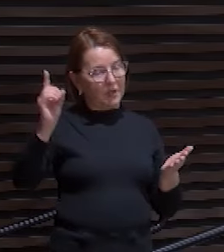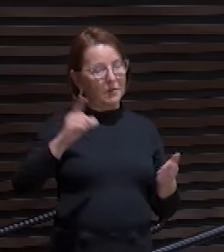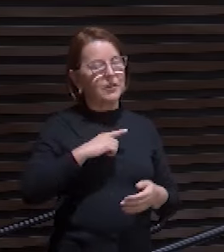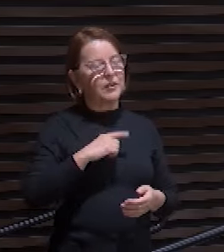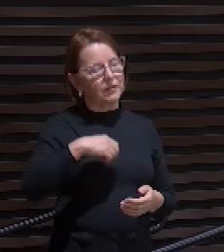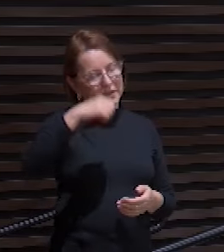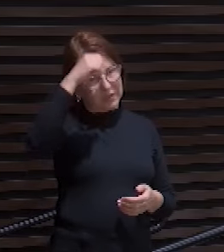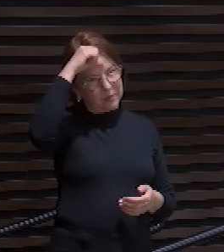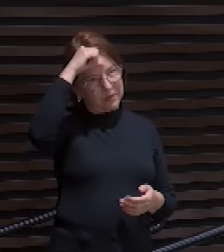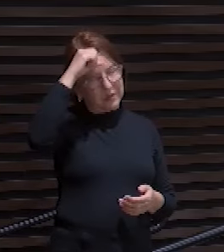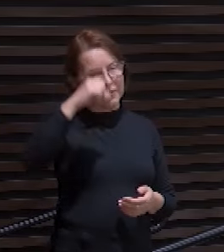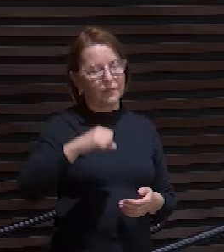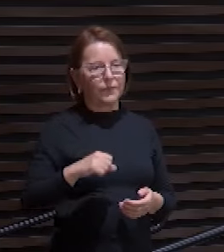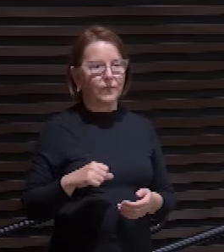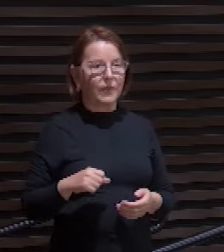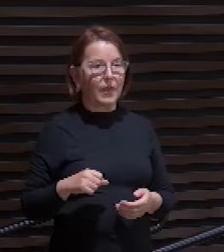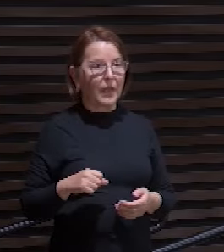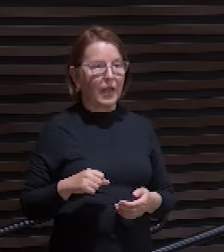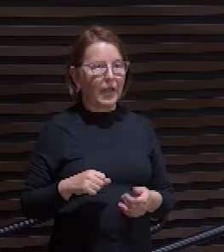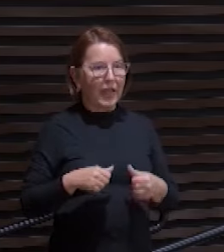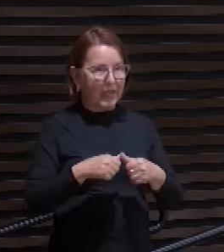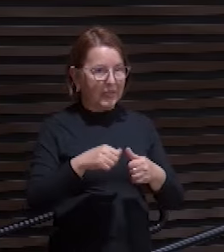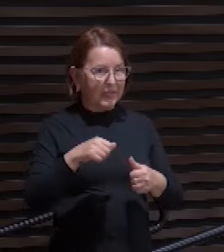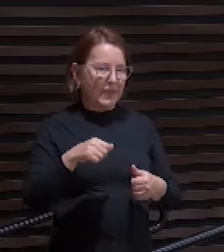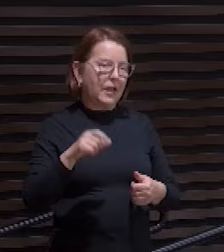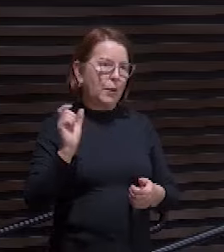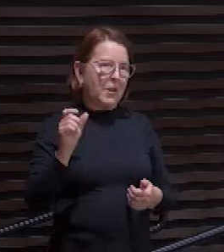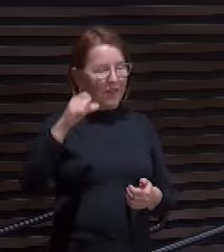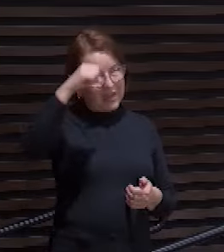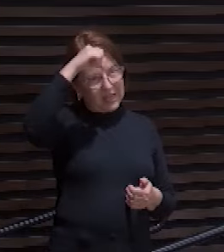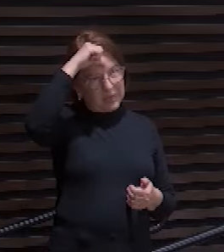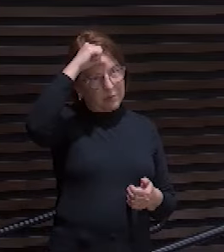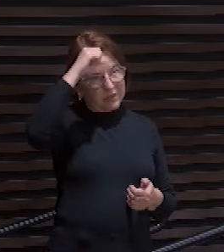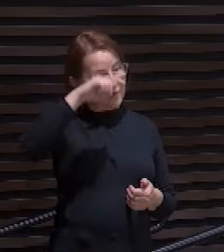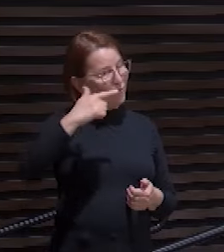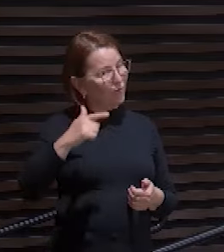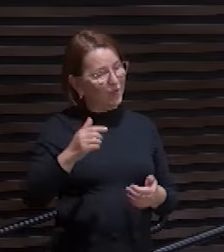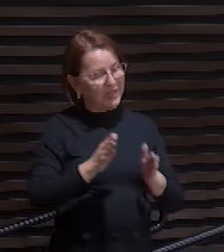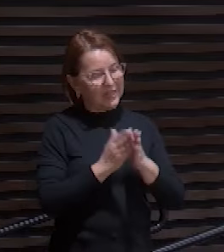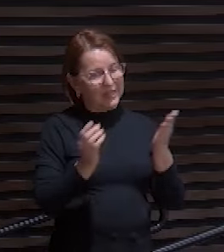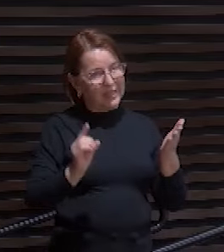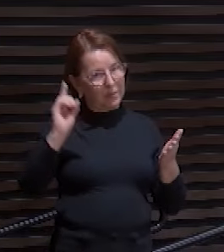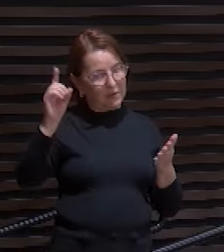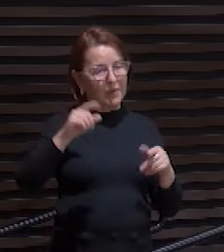encontrar na Bíblia, mas você vai encontrar vários sinônimos, vários